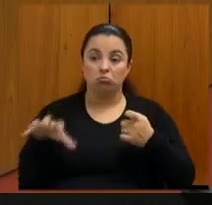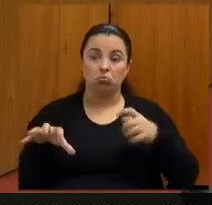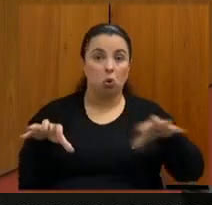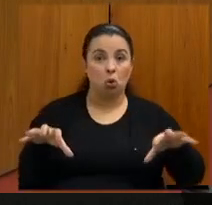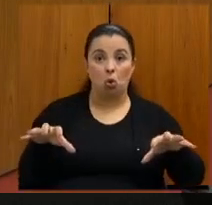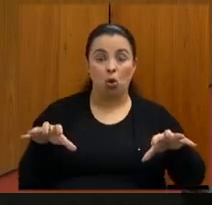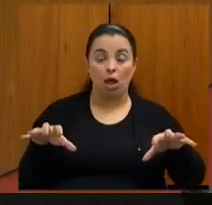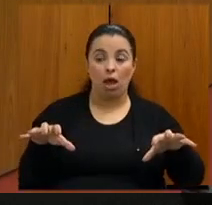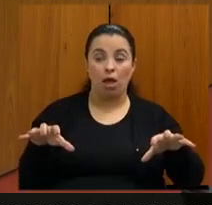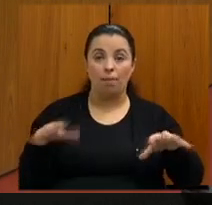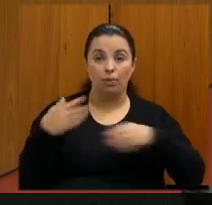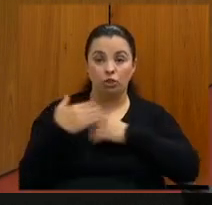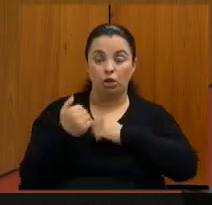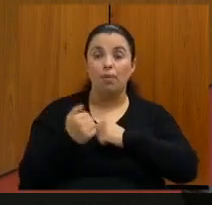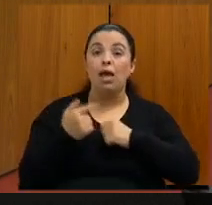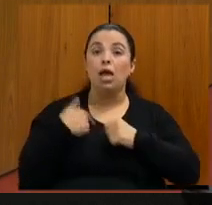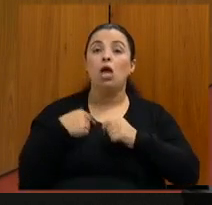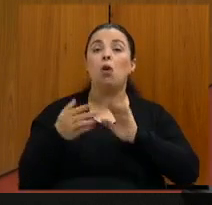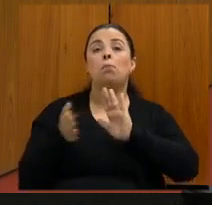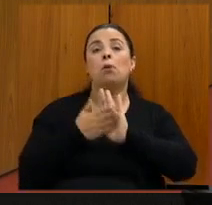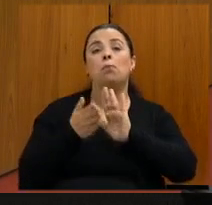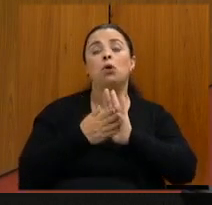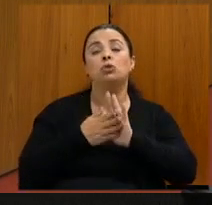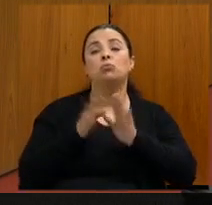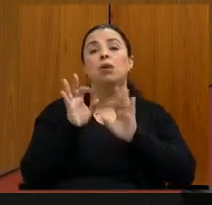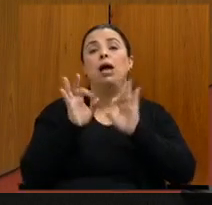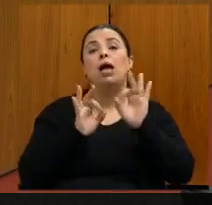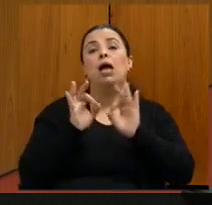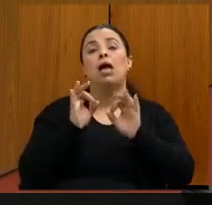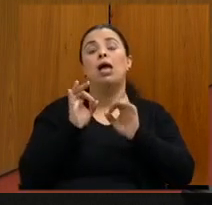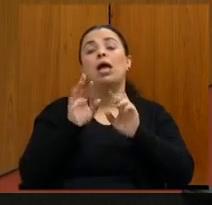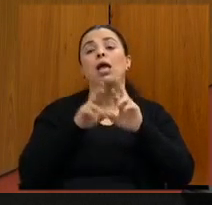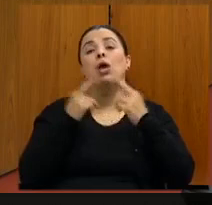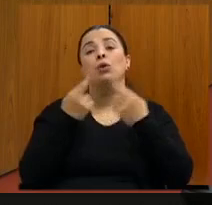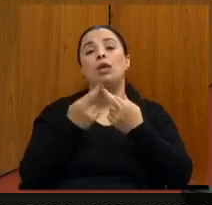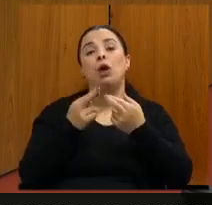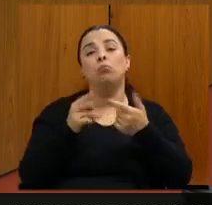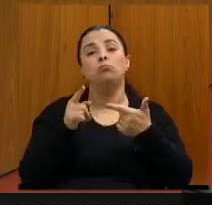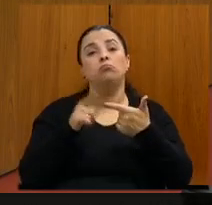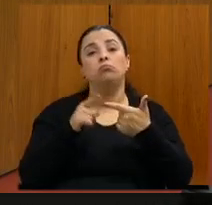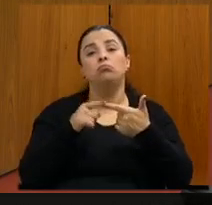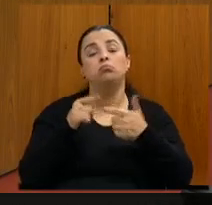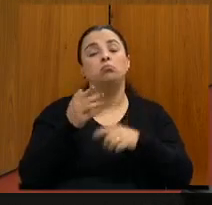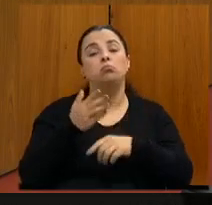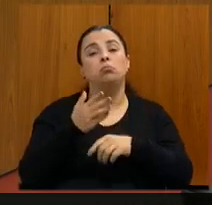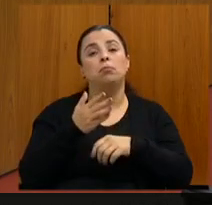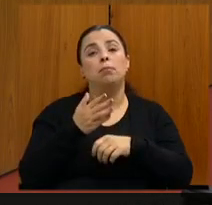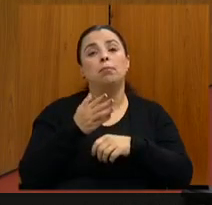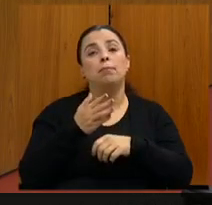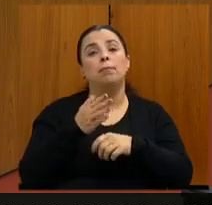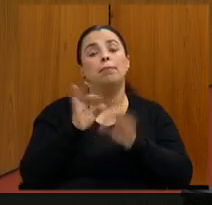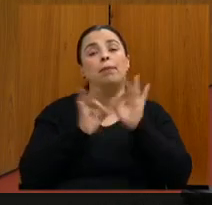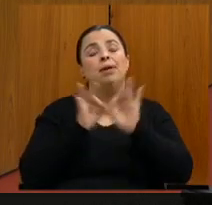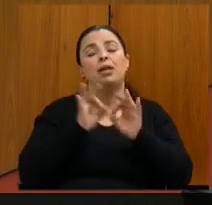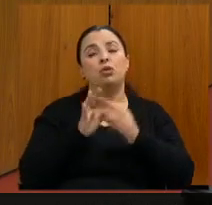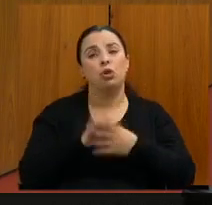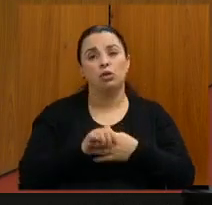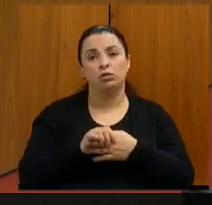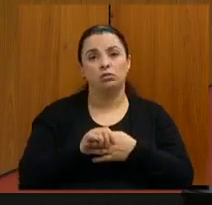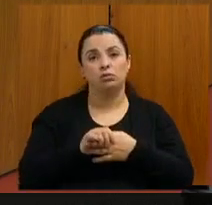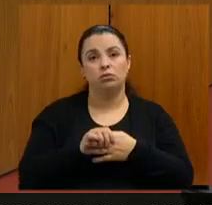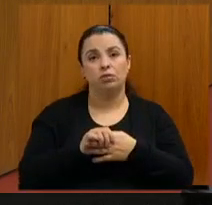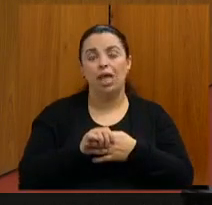proponho uma reunião Preparatória sempre que é uma escuta sozinho é uma escuta especializada eu não faço esse